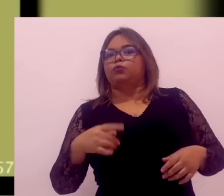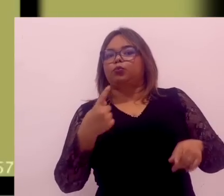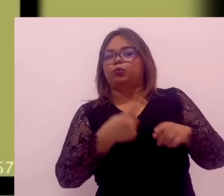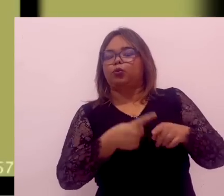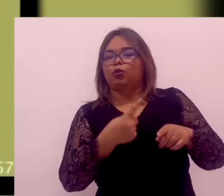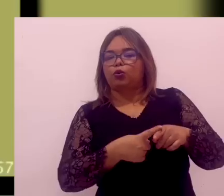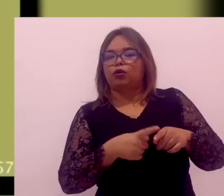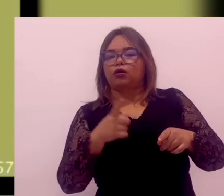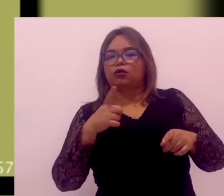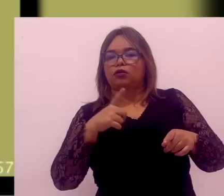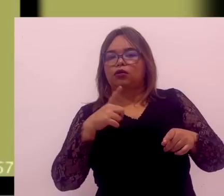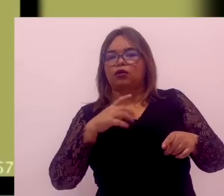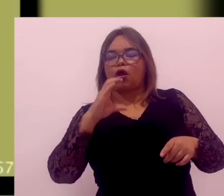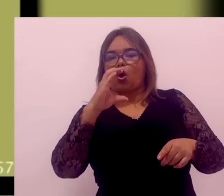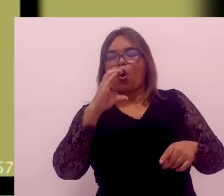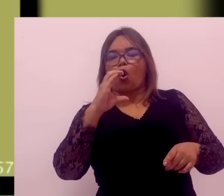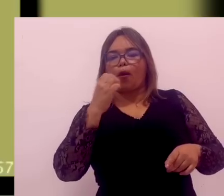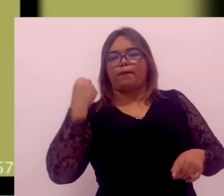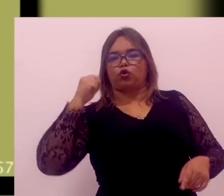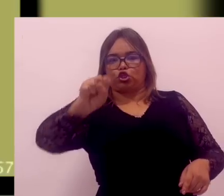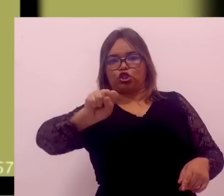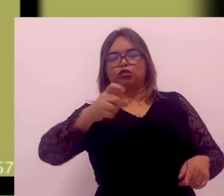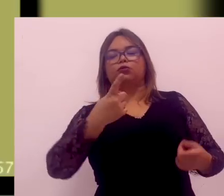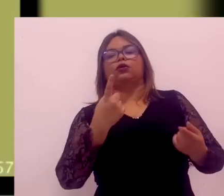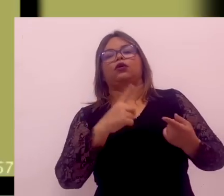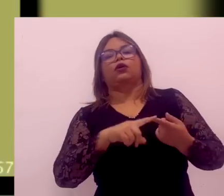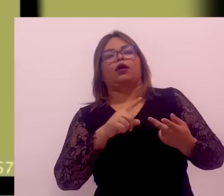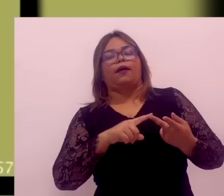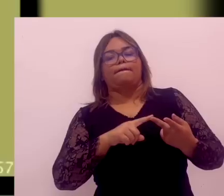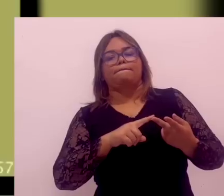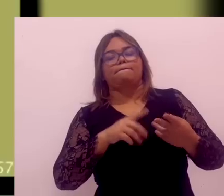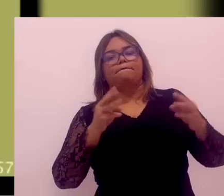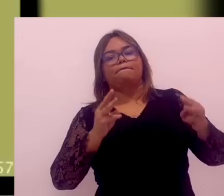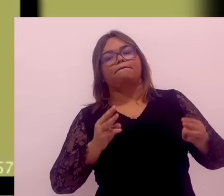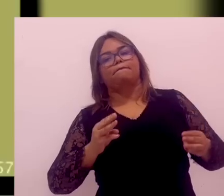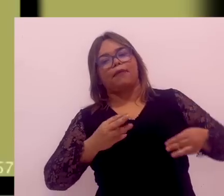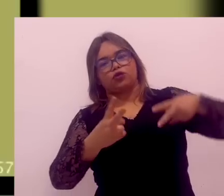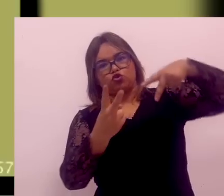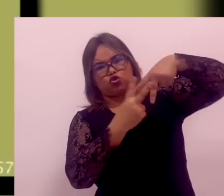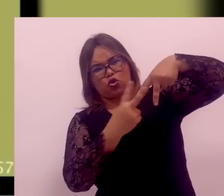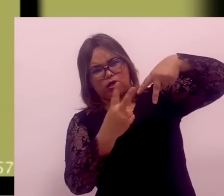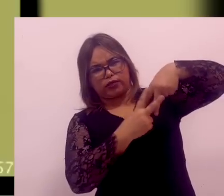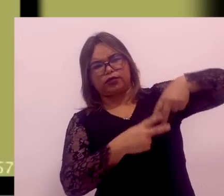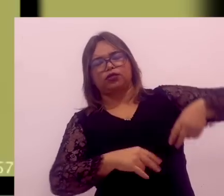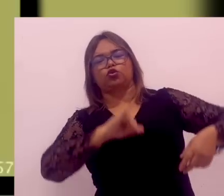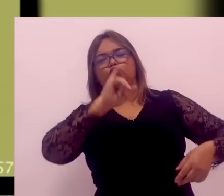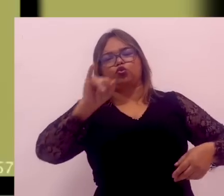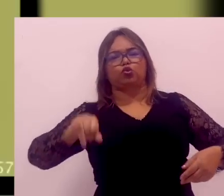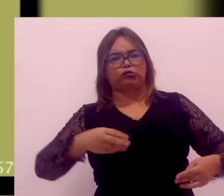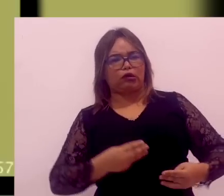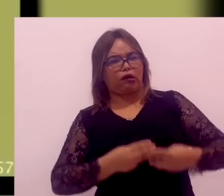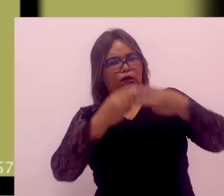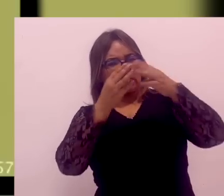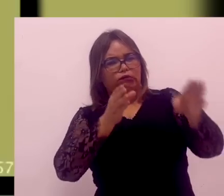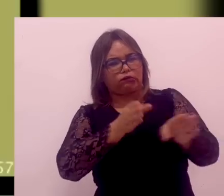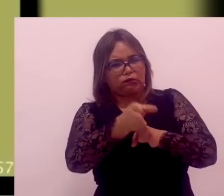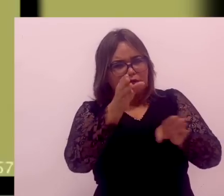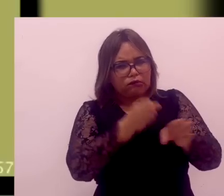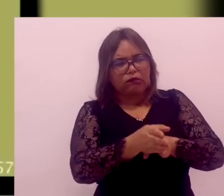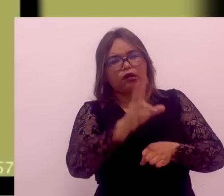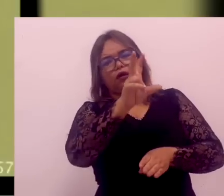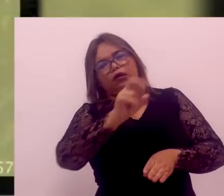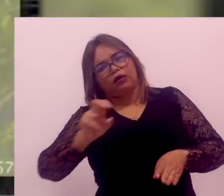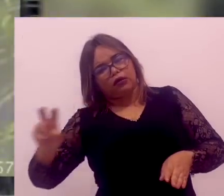o Conselho dos 500, o Conselho dos 33. O Conselho dos 500 é também conhecido como Bilderbergers, o Concílio dos 13 e